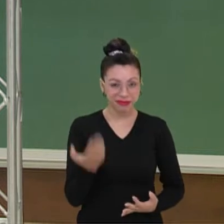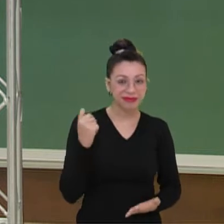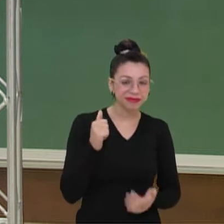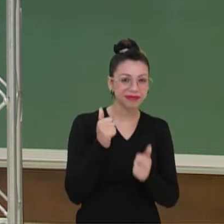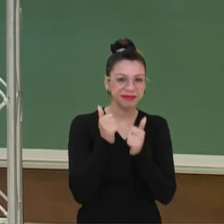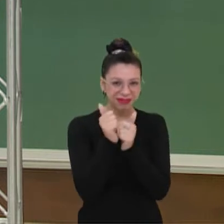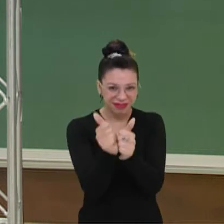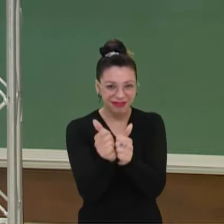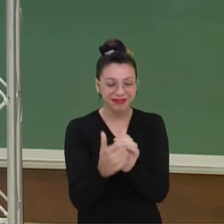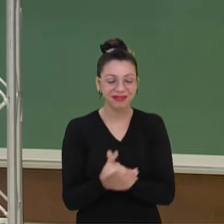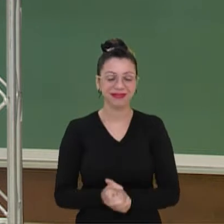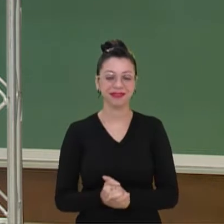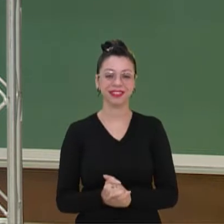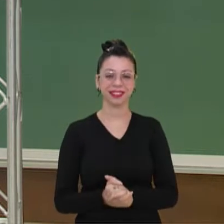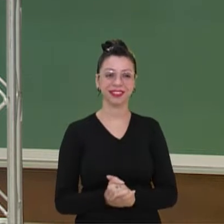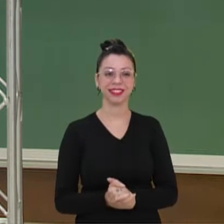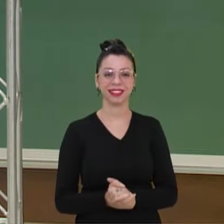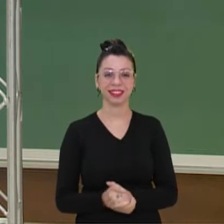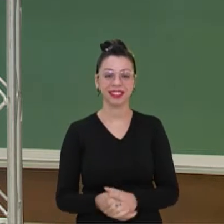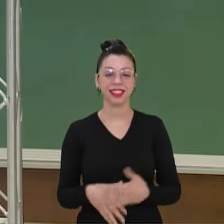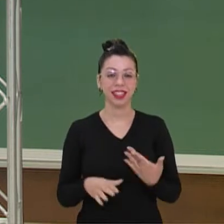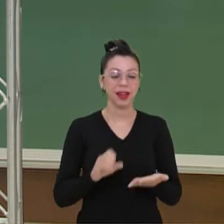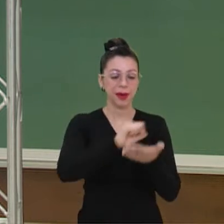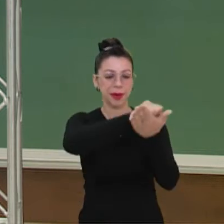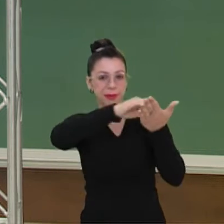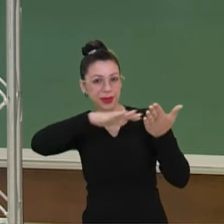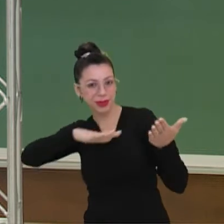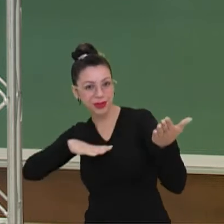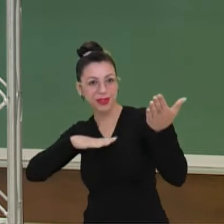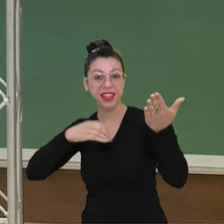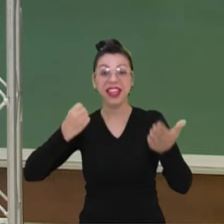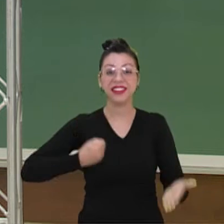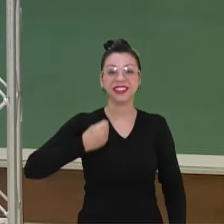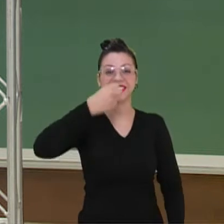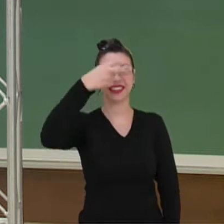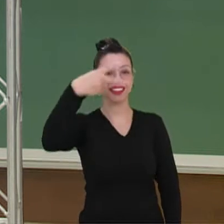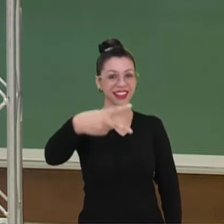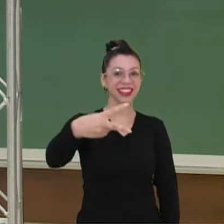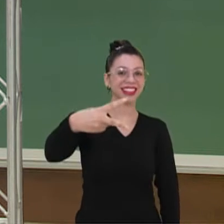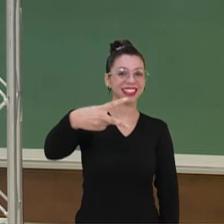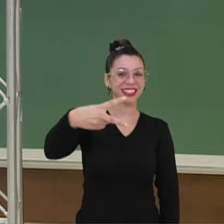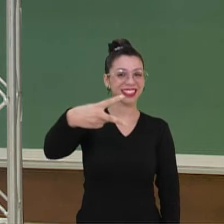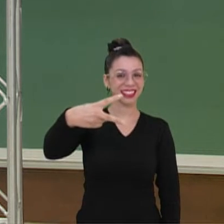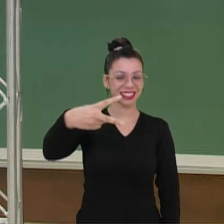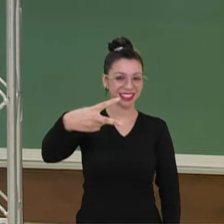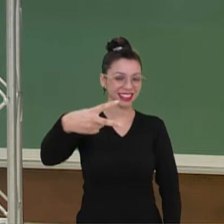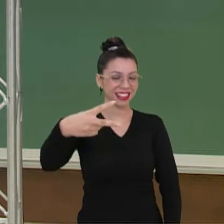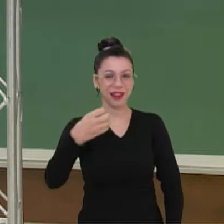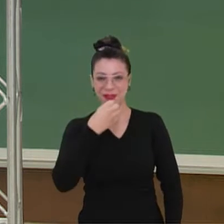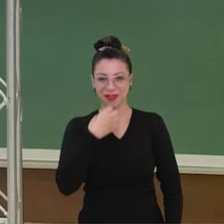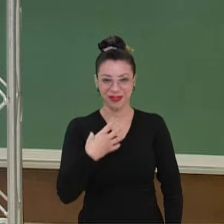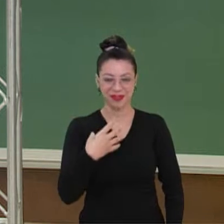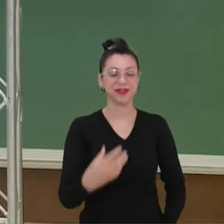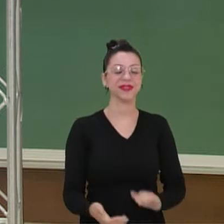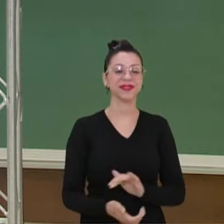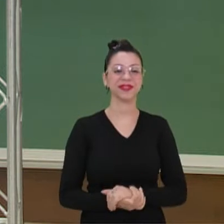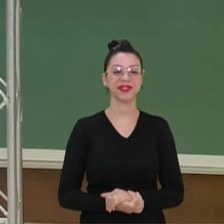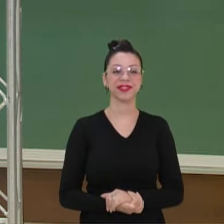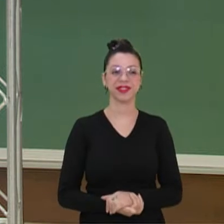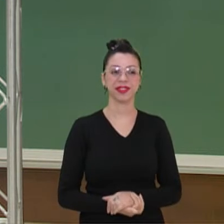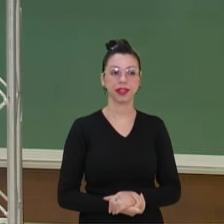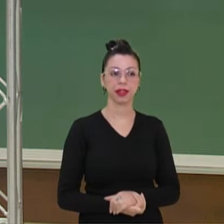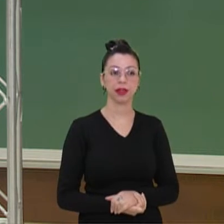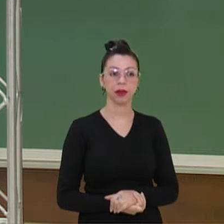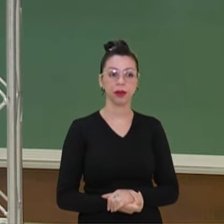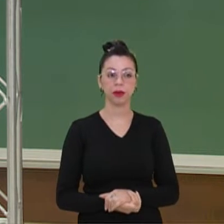continuar? Olha só. Exercício. Hã? Tchô. Tá ficando bom. Então, vamos lá. O